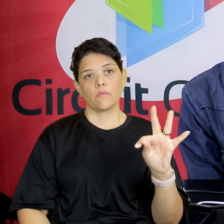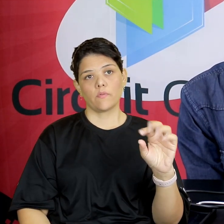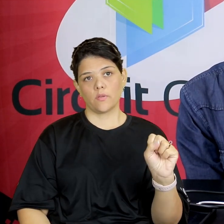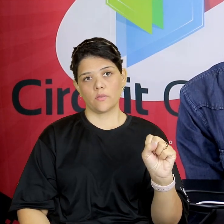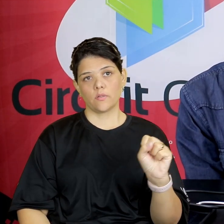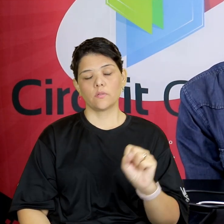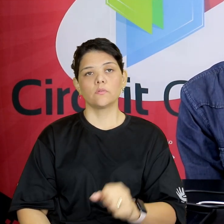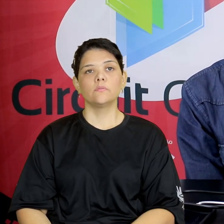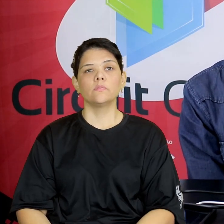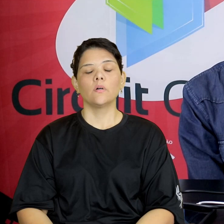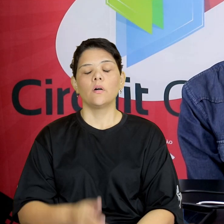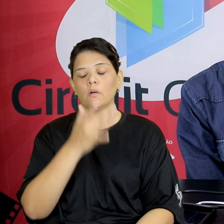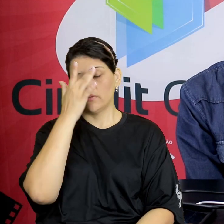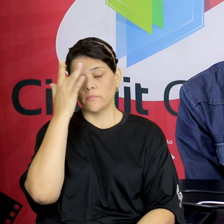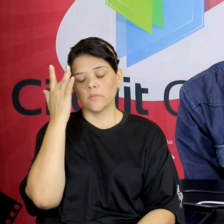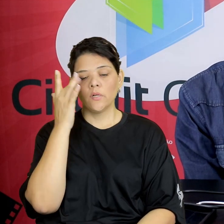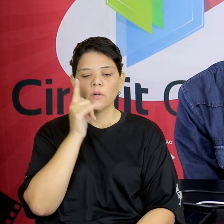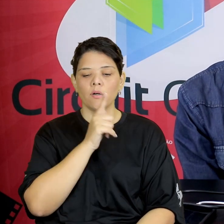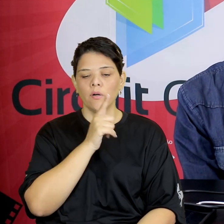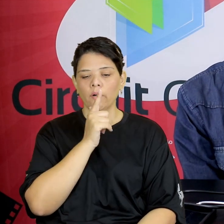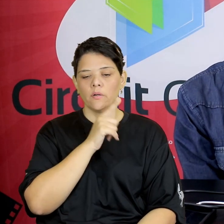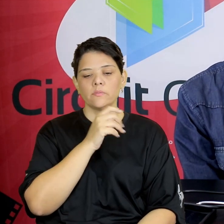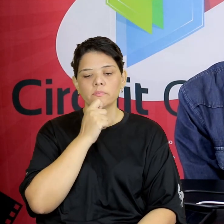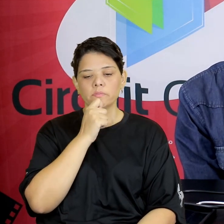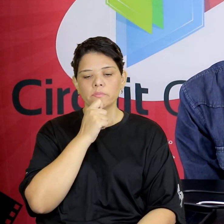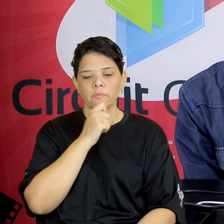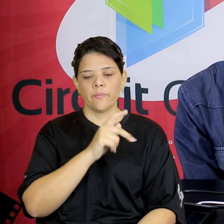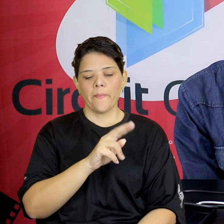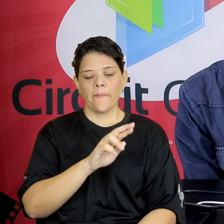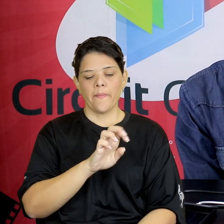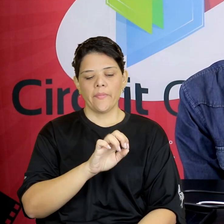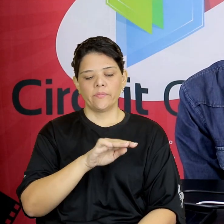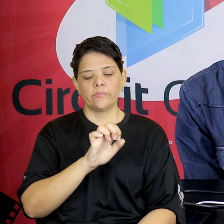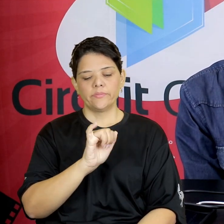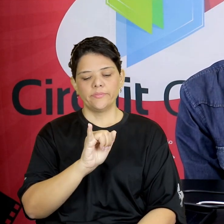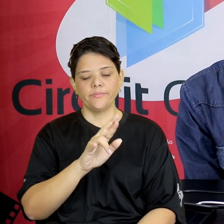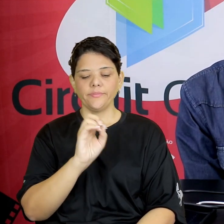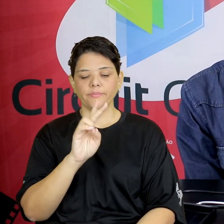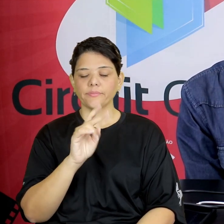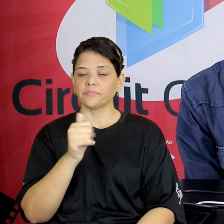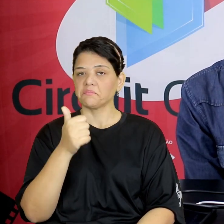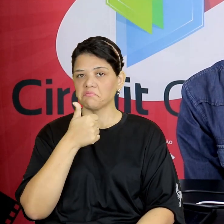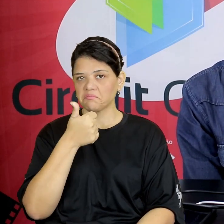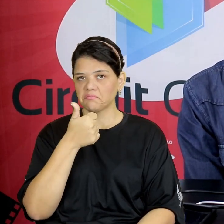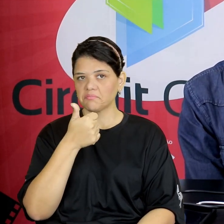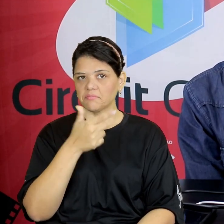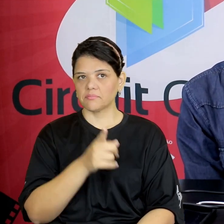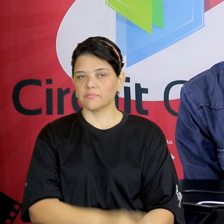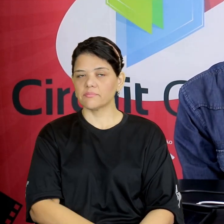Quem mexe com o Premiere tá suave nessa parte aqui. Super tranquilo.